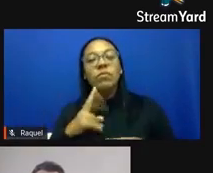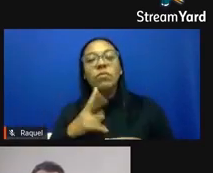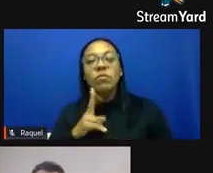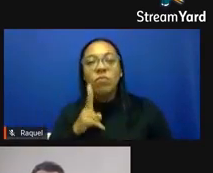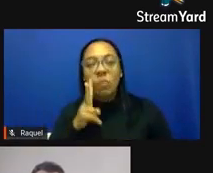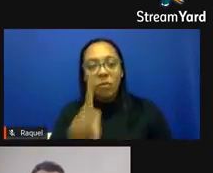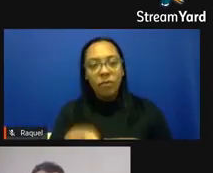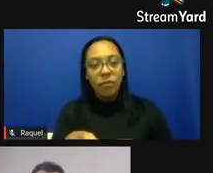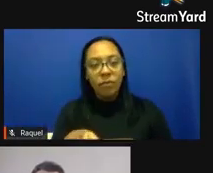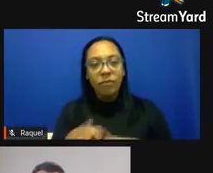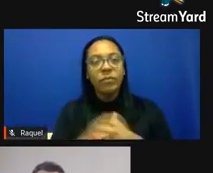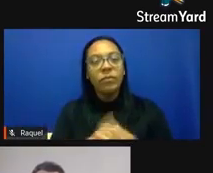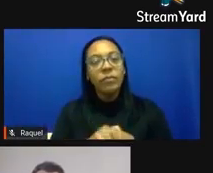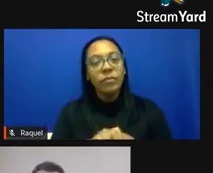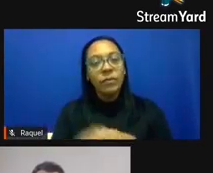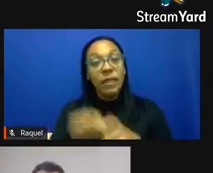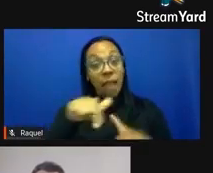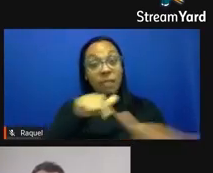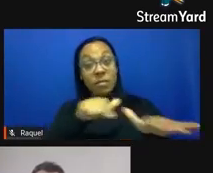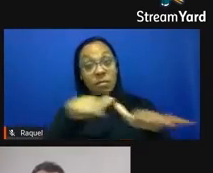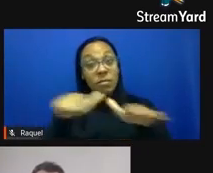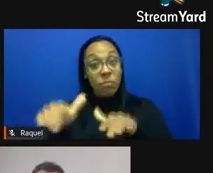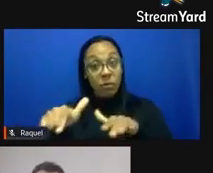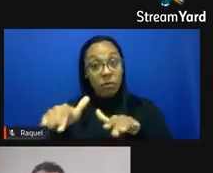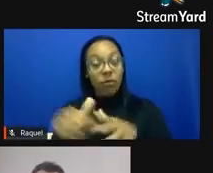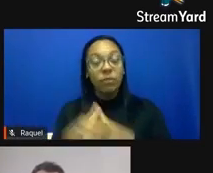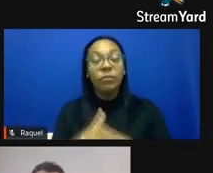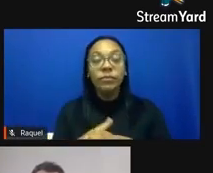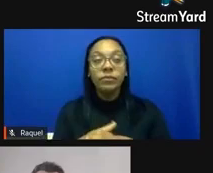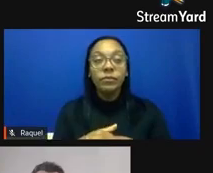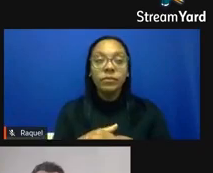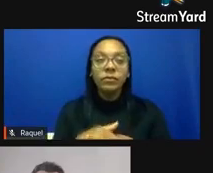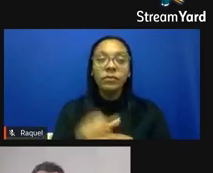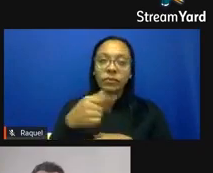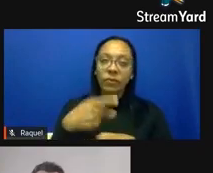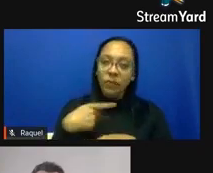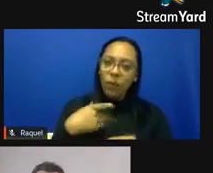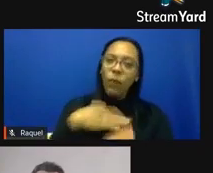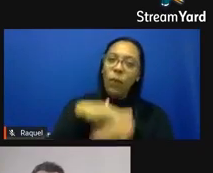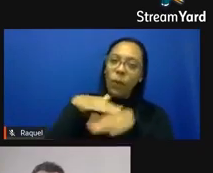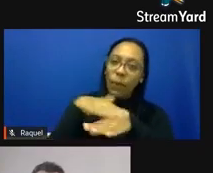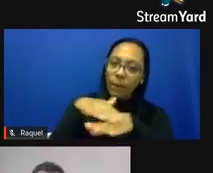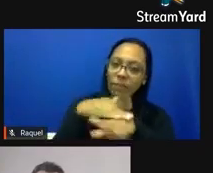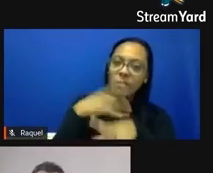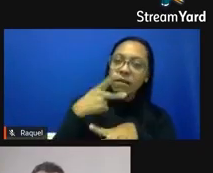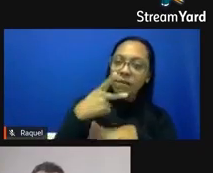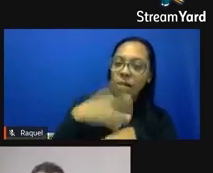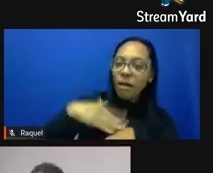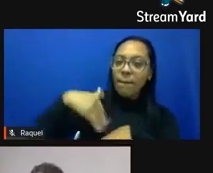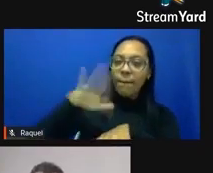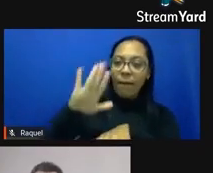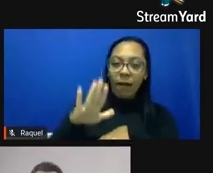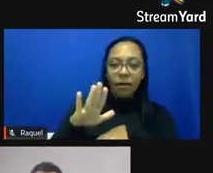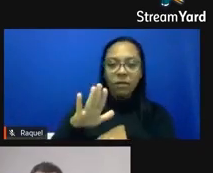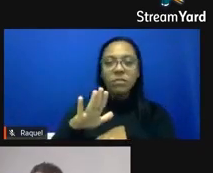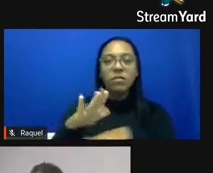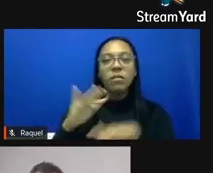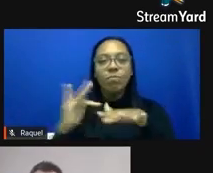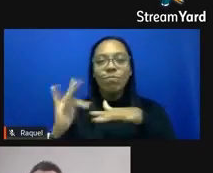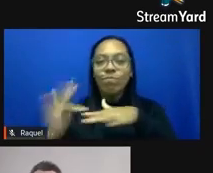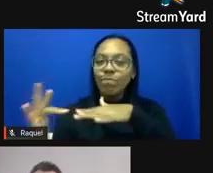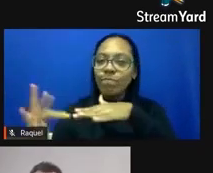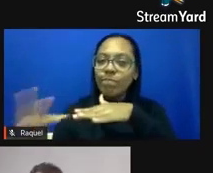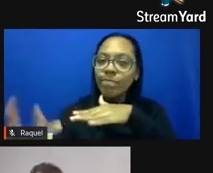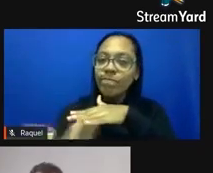essa semana. Eu, particularmente, comecei a falar mais sobre isso nas redes sociais, que eu acho que as redes